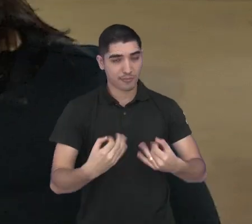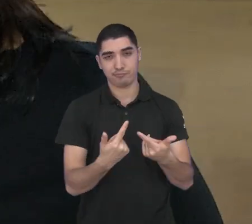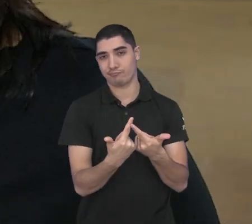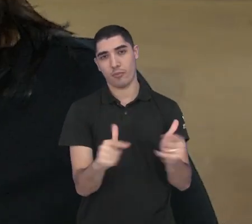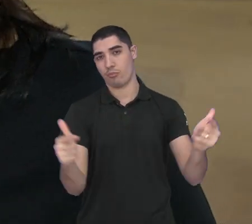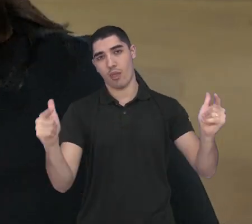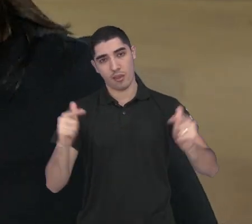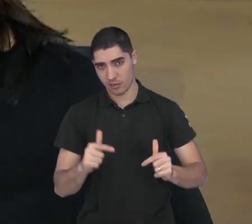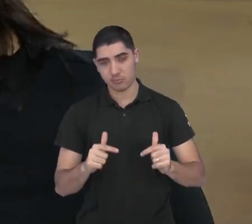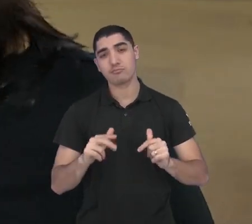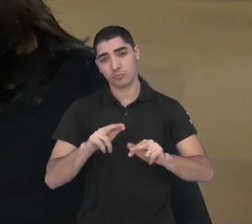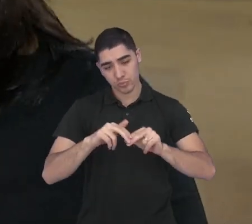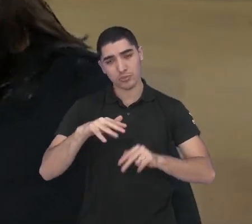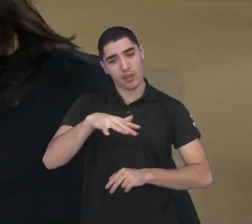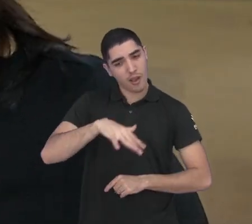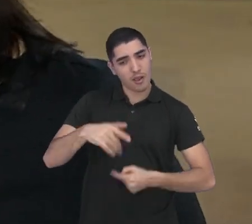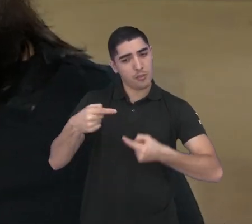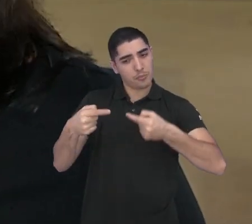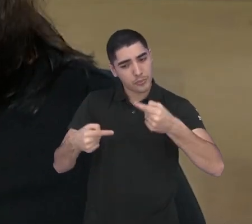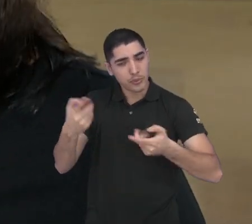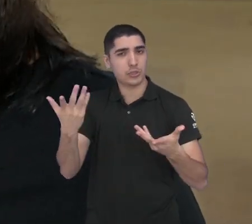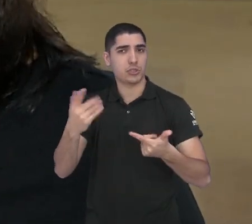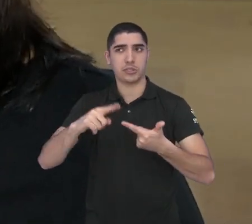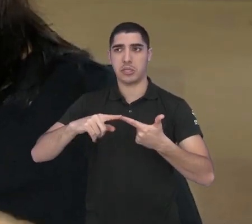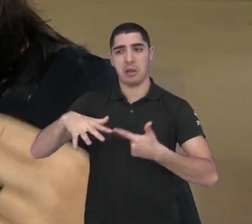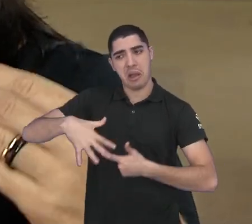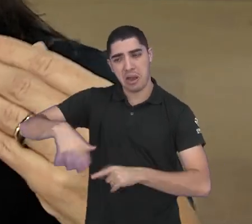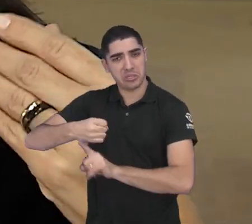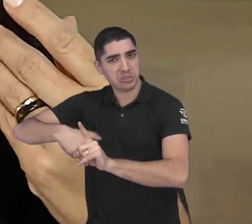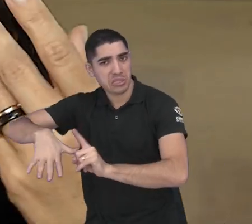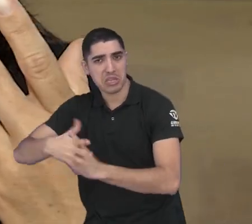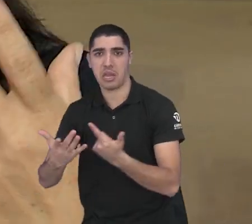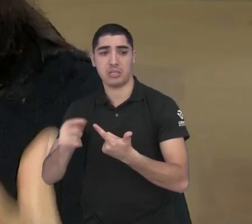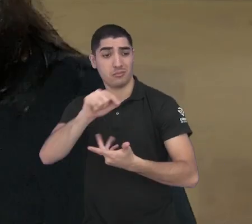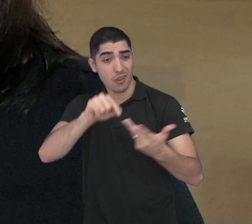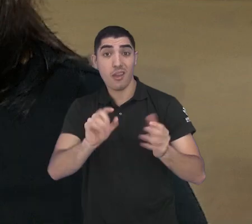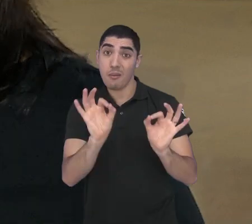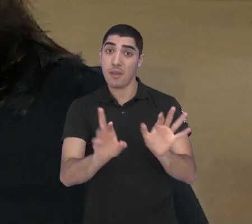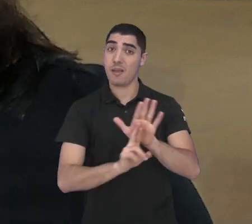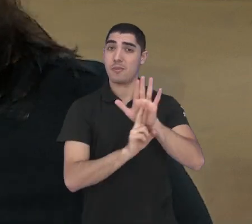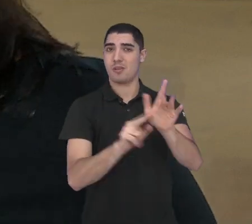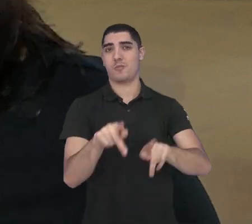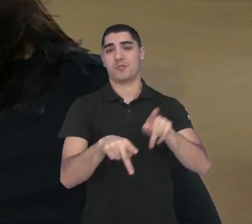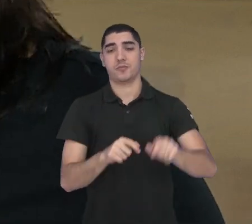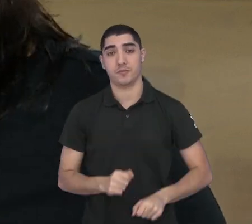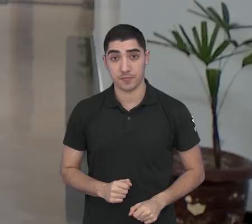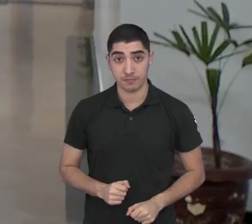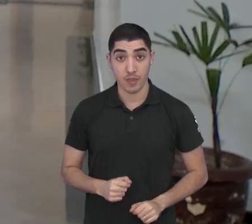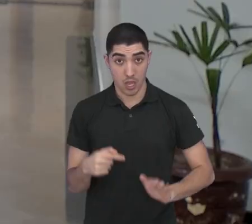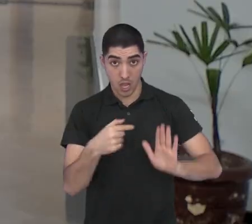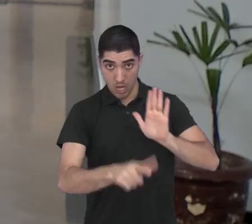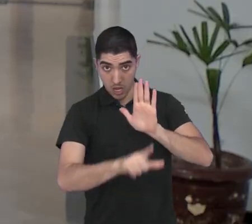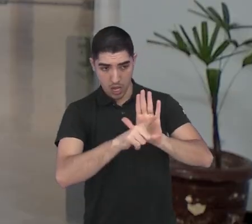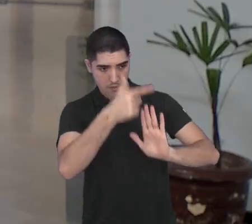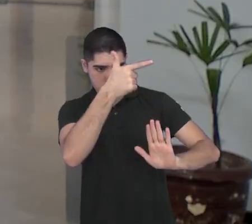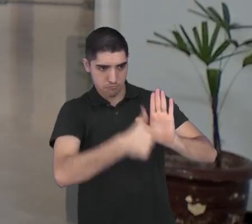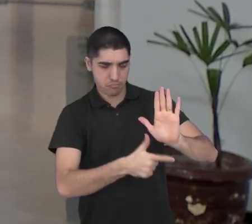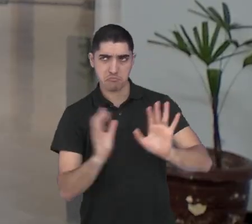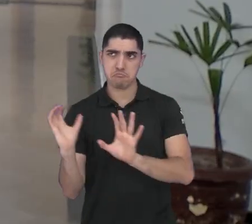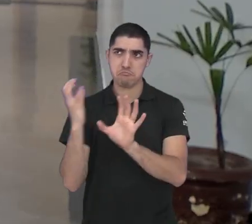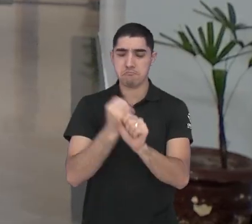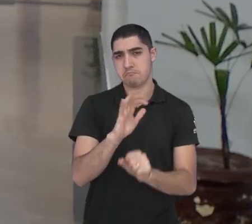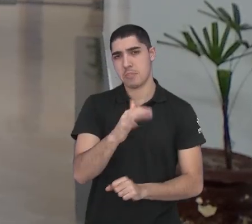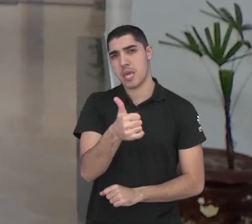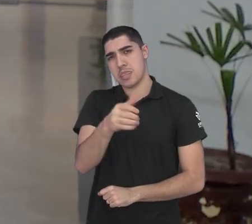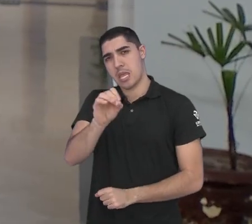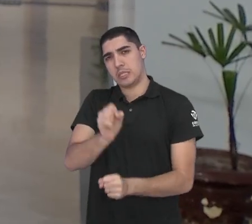papel na sociedade, na política, como representante da população. A Lei Ficha Limpa, ela já